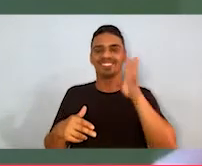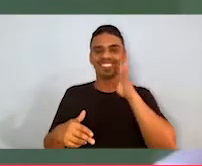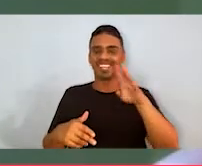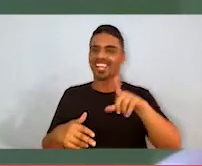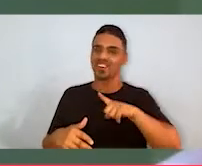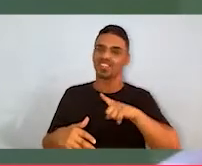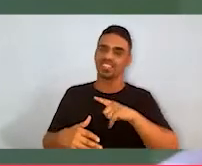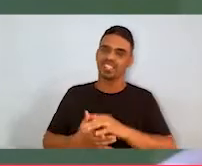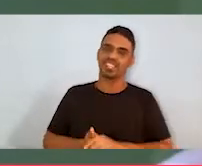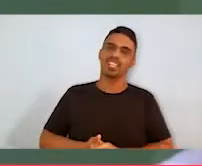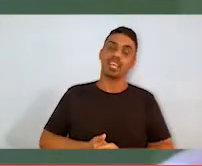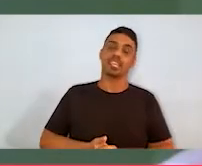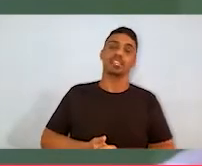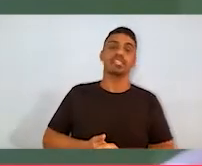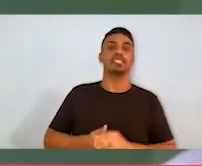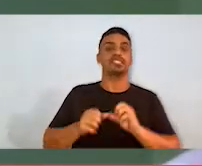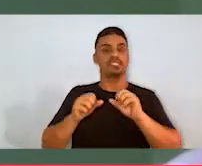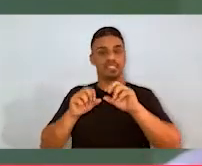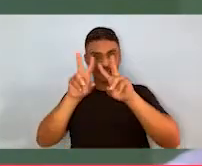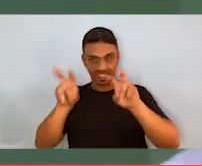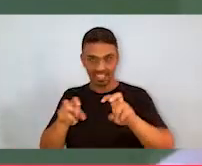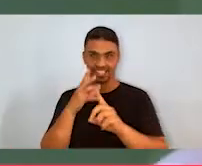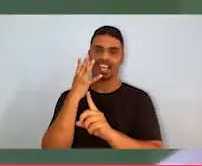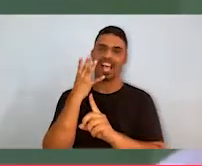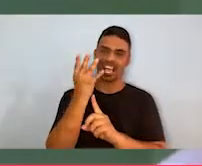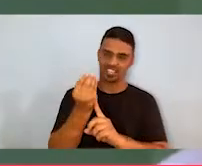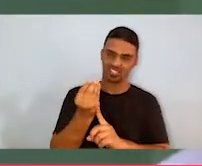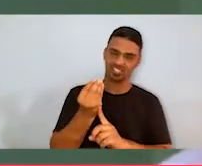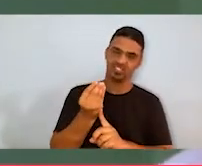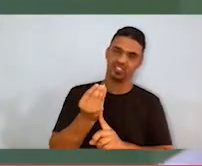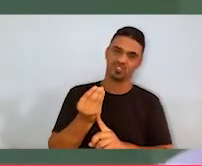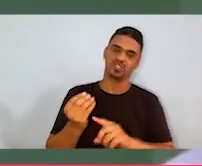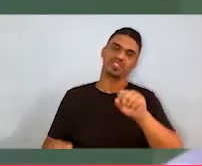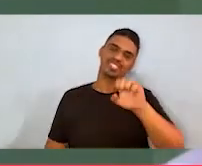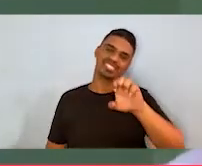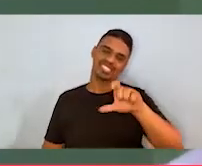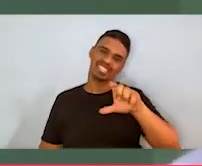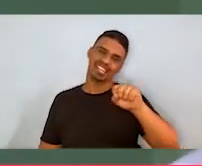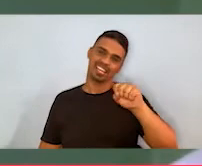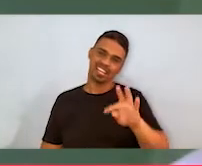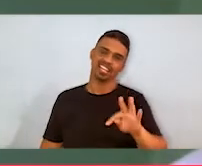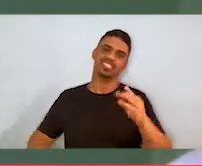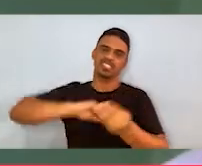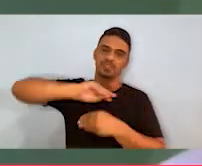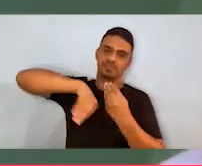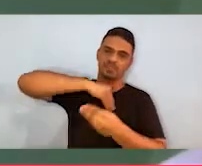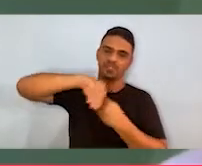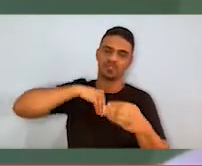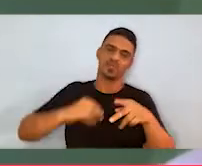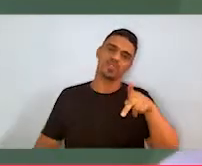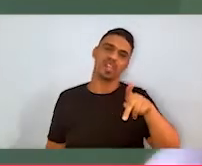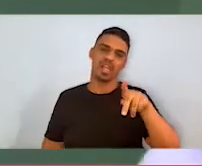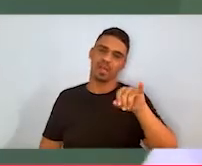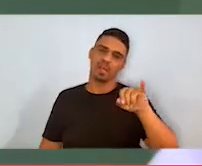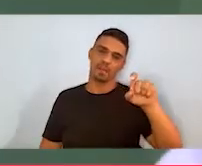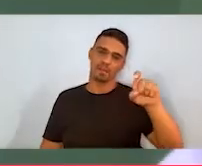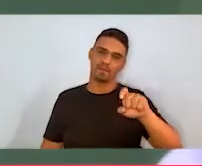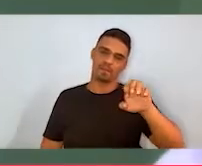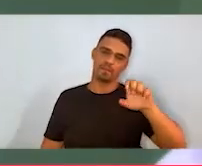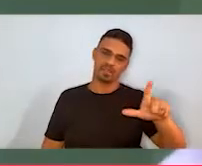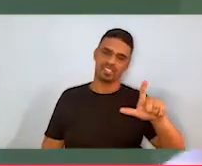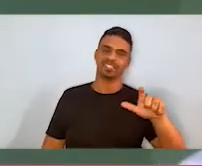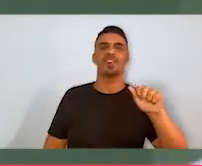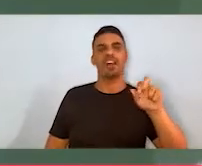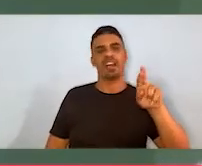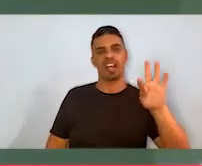legais. Então, assim, eu acho que em termos artísticos, inclusive, Celeste ele mistura pixel art com outras formas